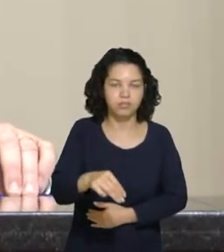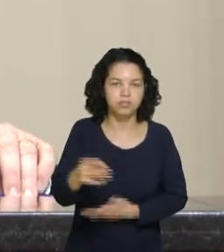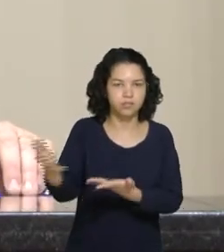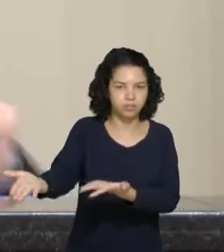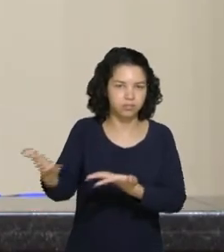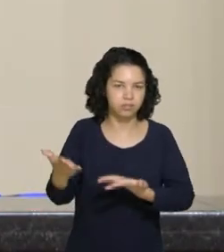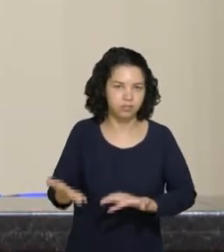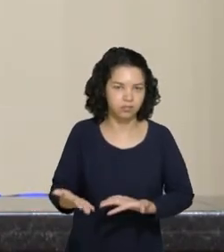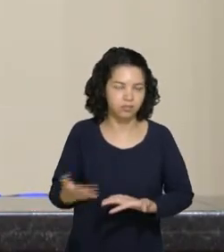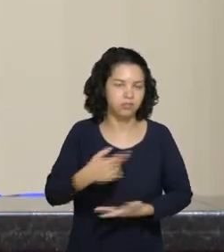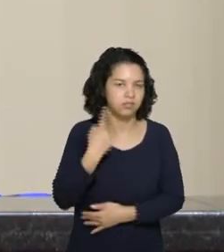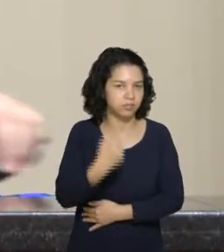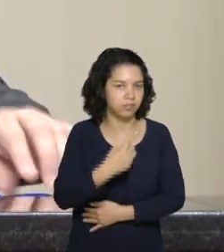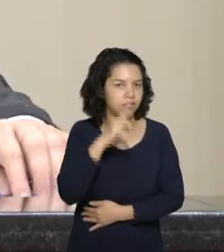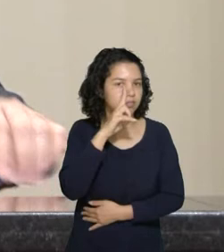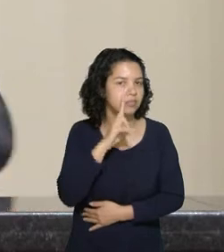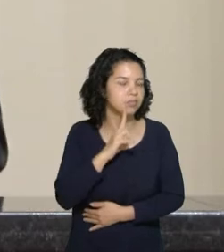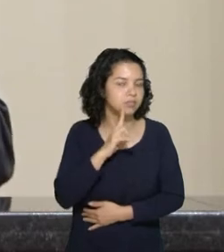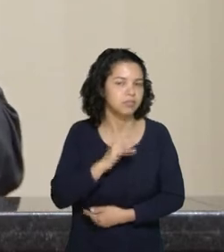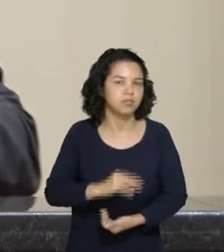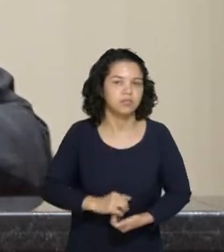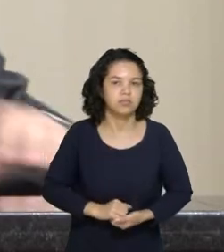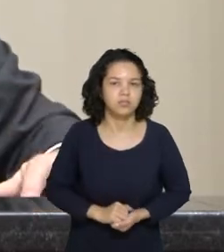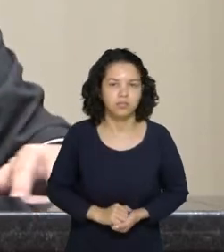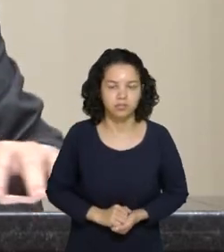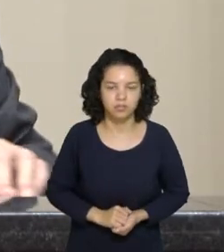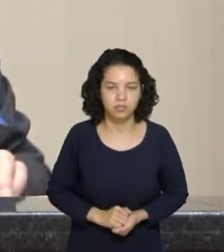palavra, deputado Ivan Nats.